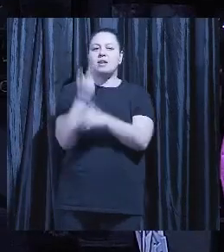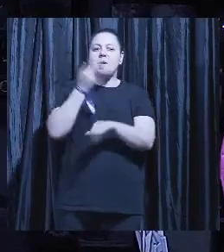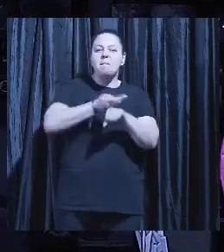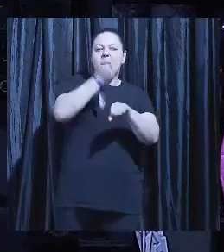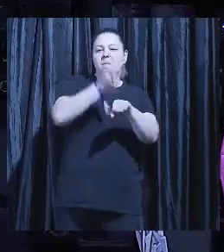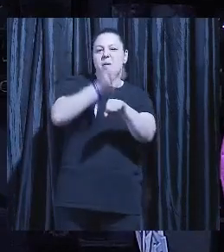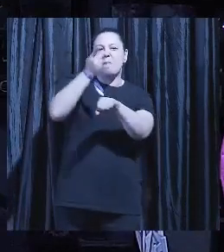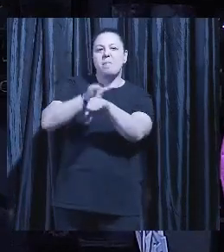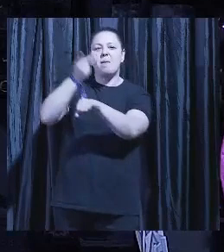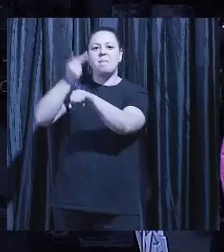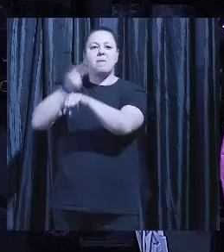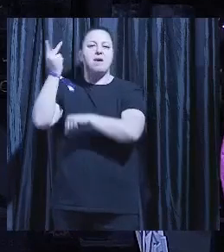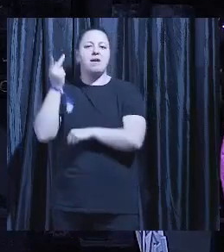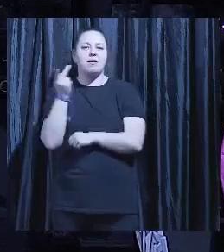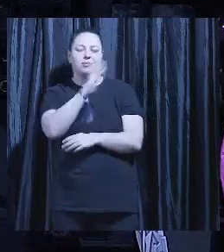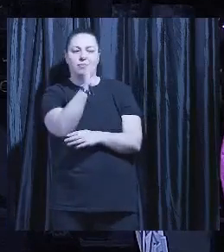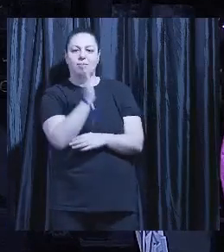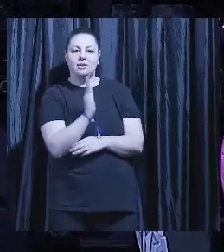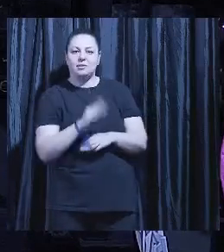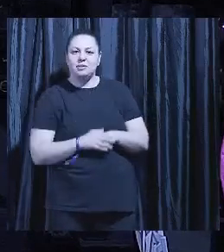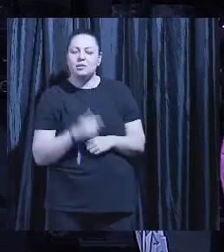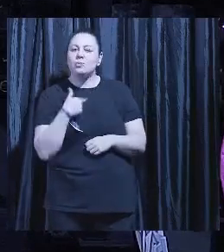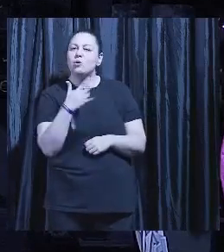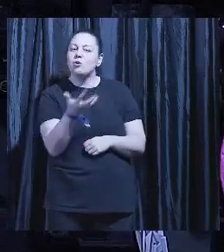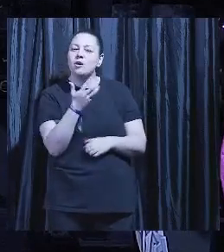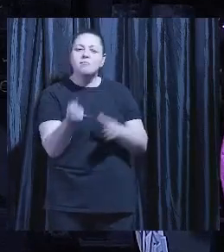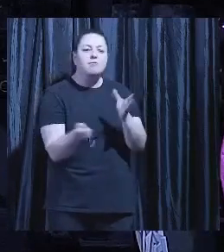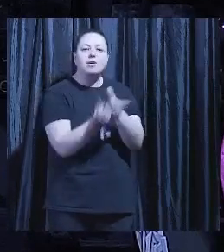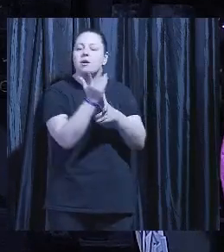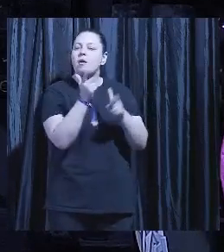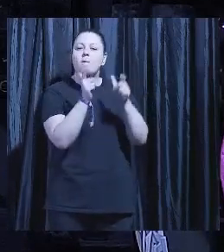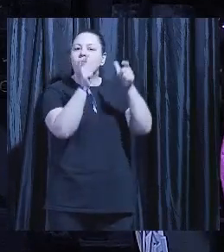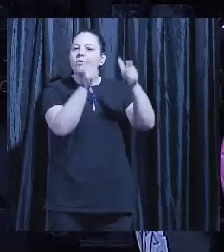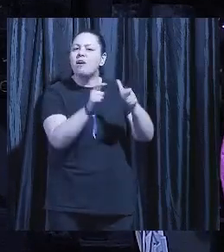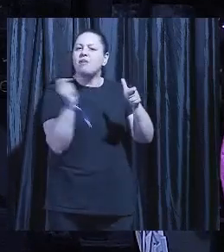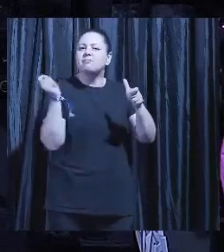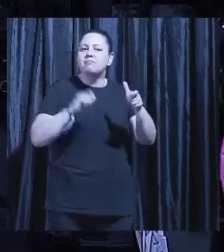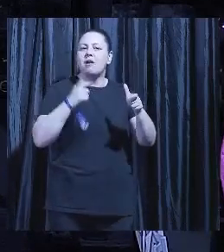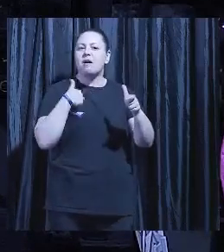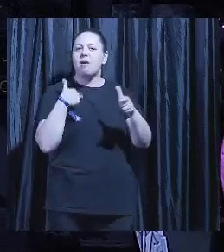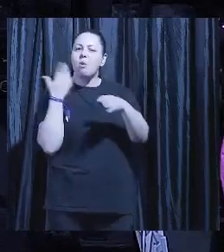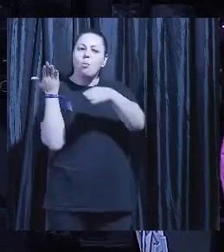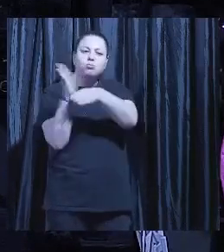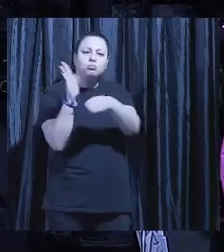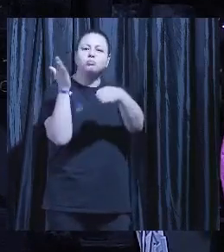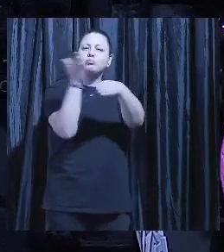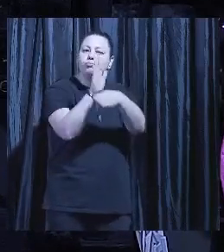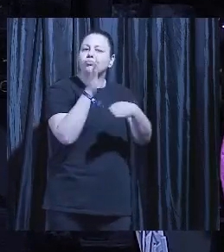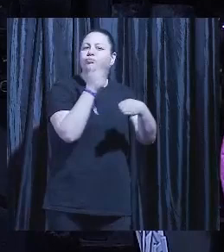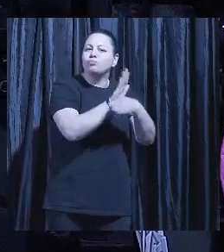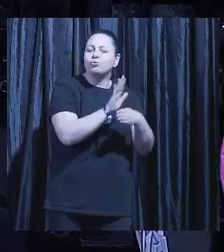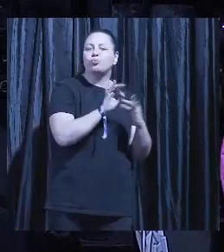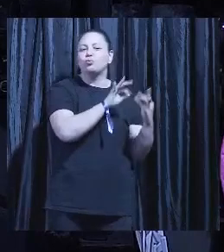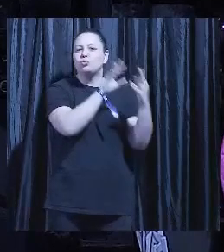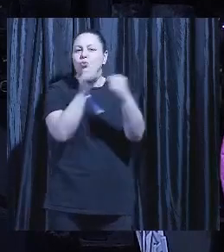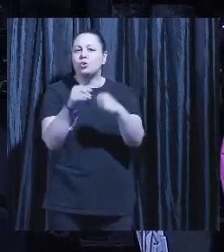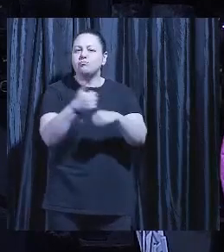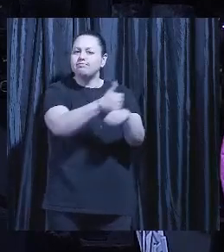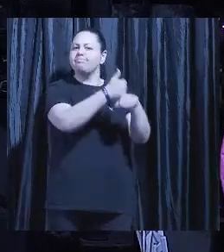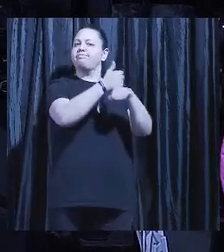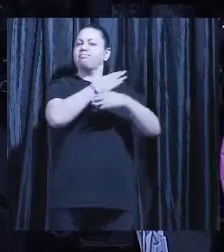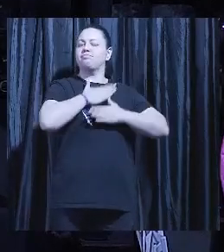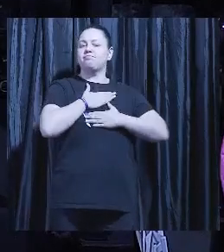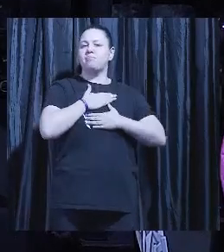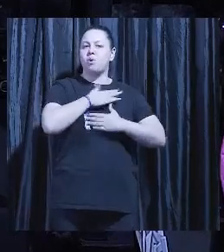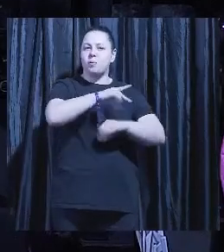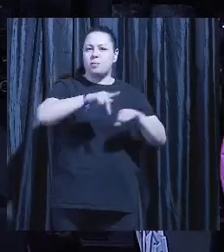a Brasilwood. Eu quero criar um lugar onde eu vou poder ajudar os talentos emergentes do meu país, a mostrar